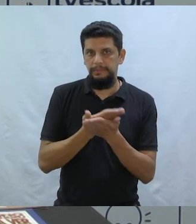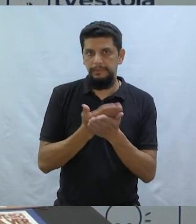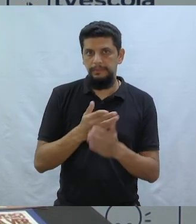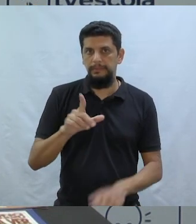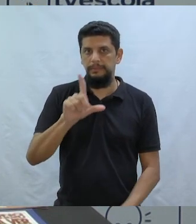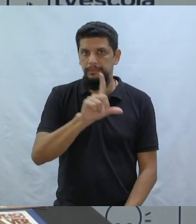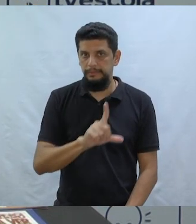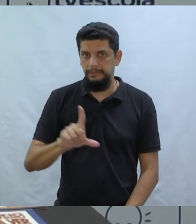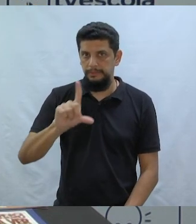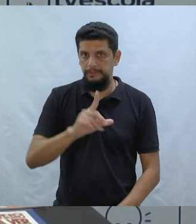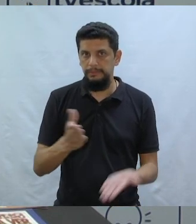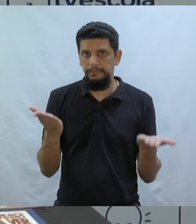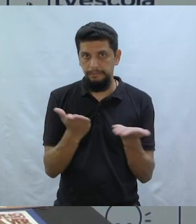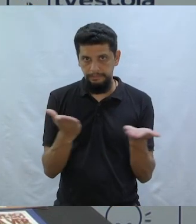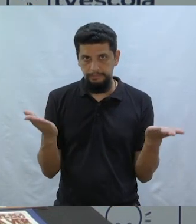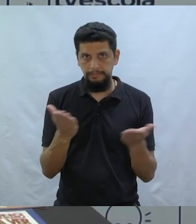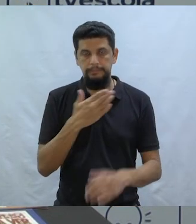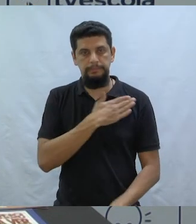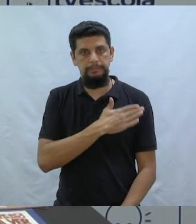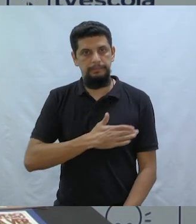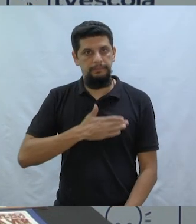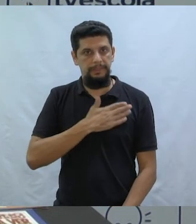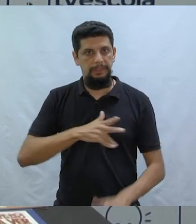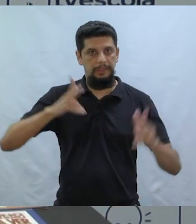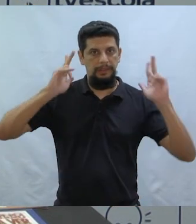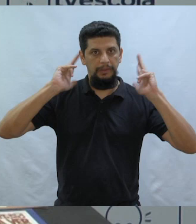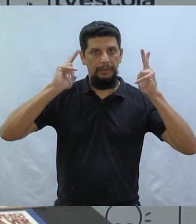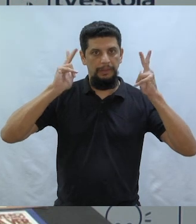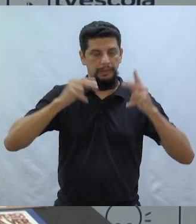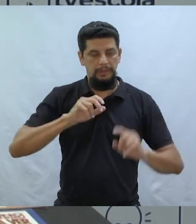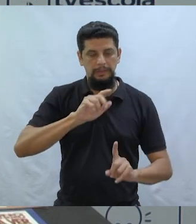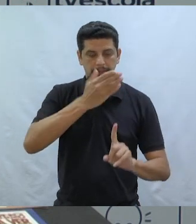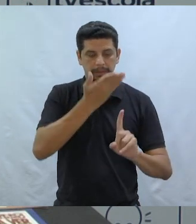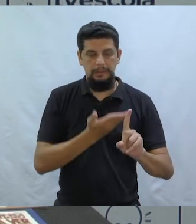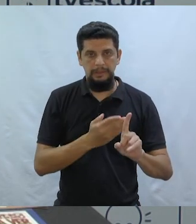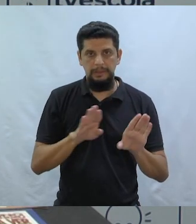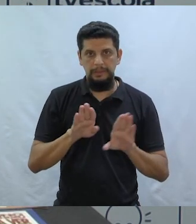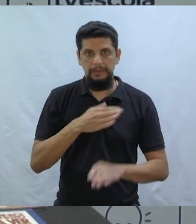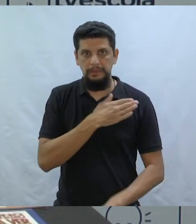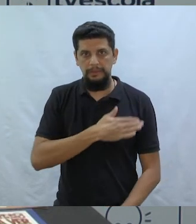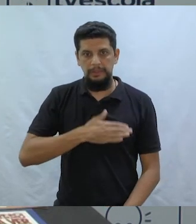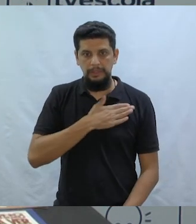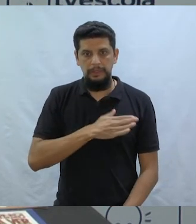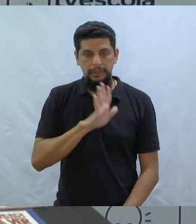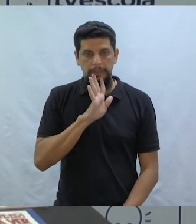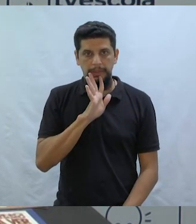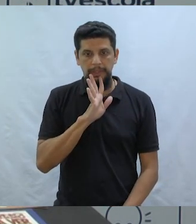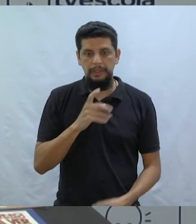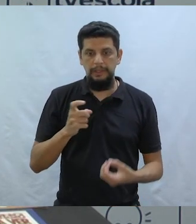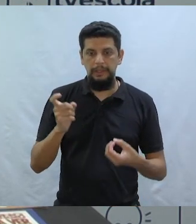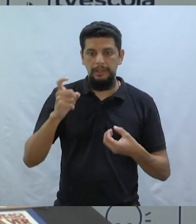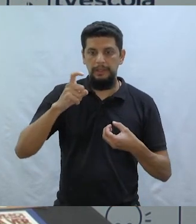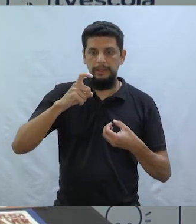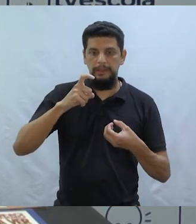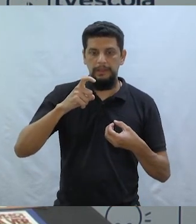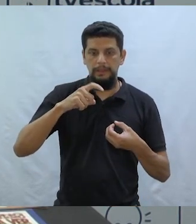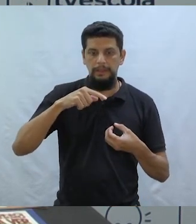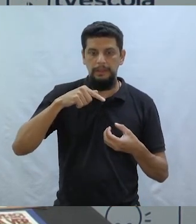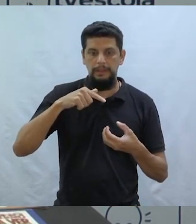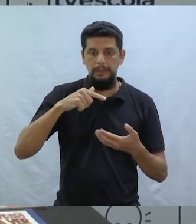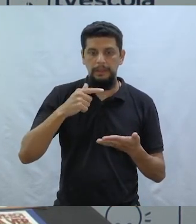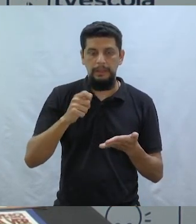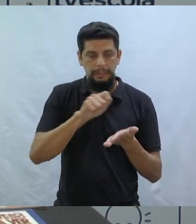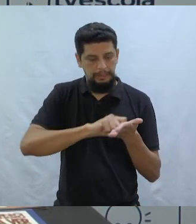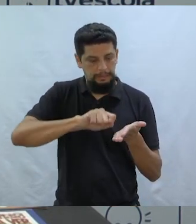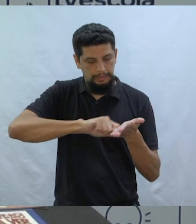aula de hoje gostado das aventuras de Pedrinho e gostado também de ter conhecido quem a nossa